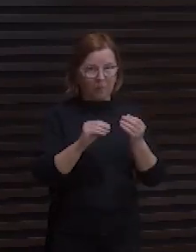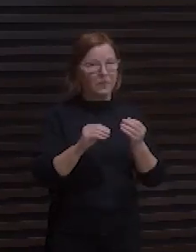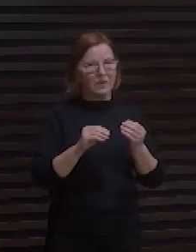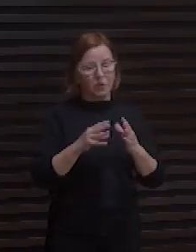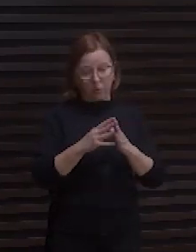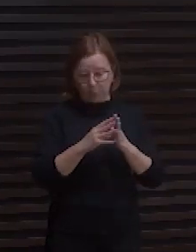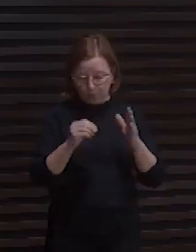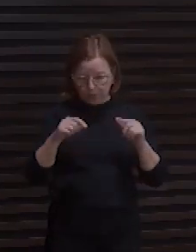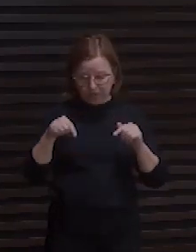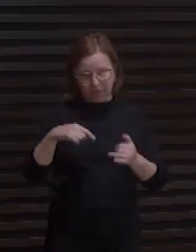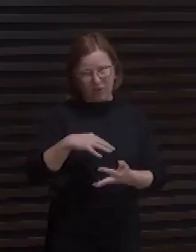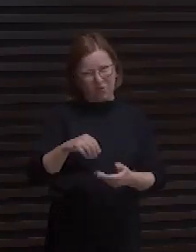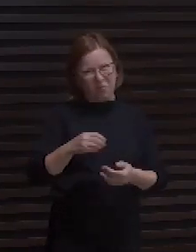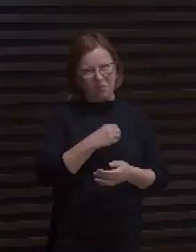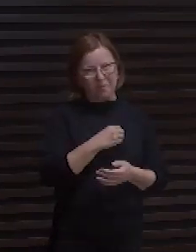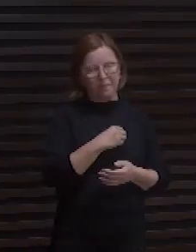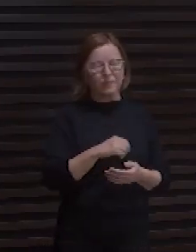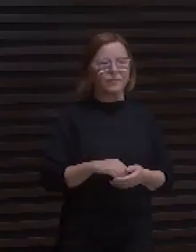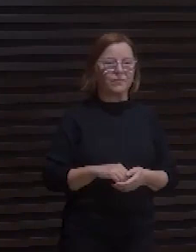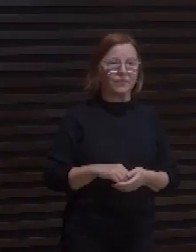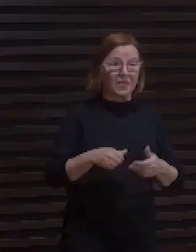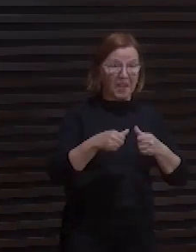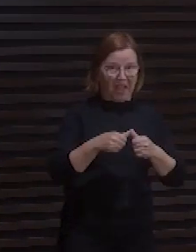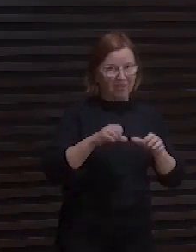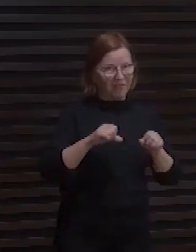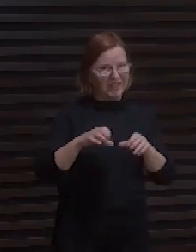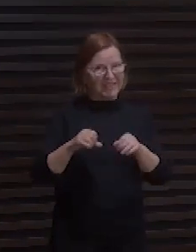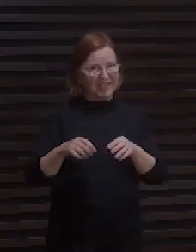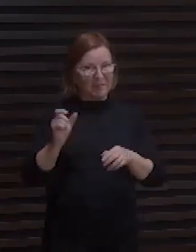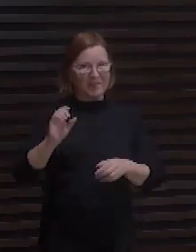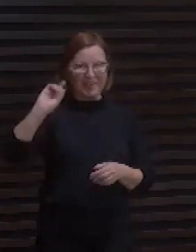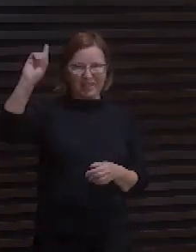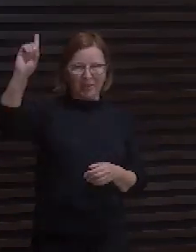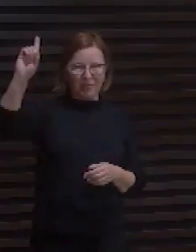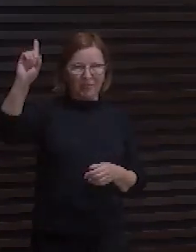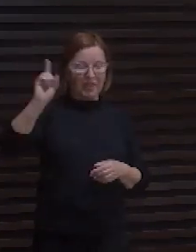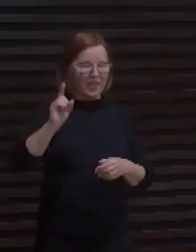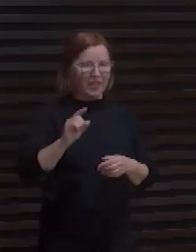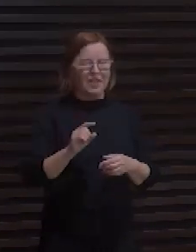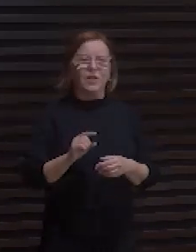É o que ele está ensinando aqui para nós, a não conformação.